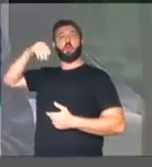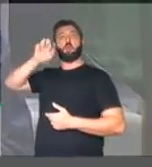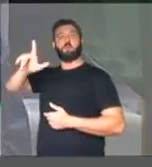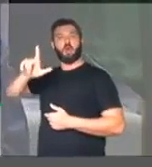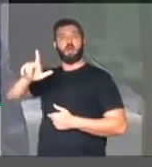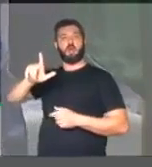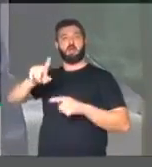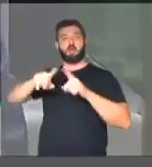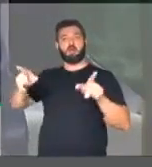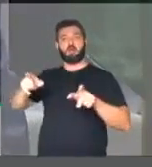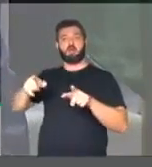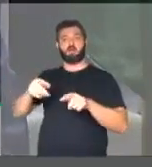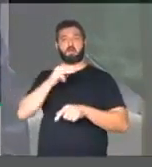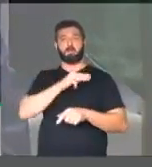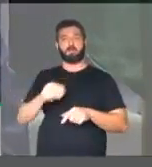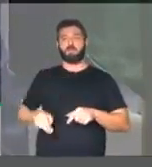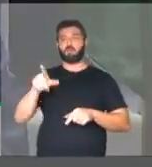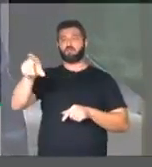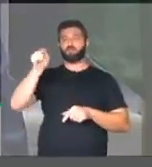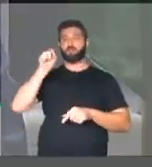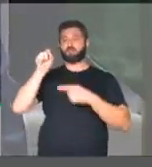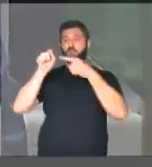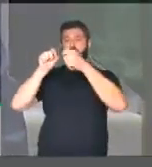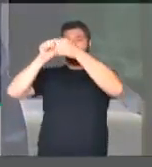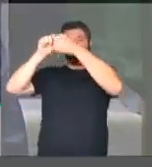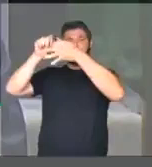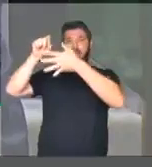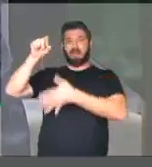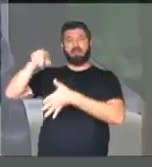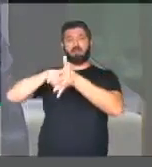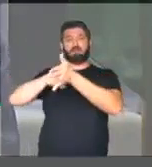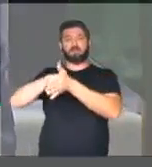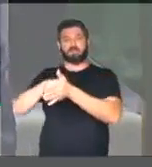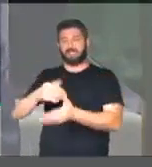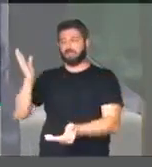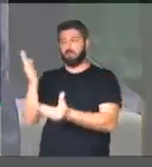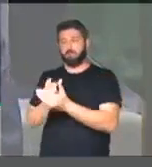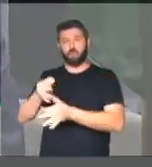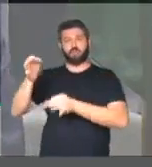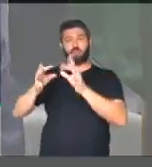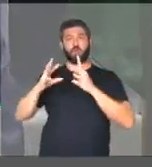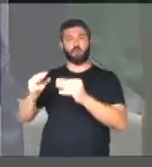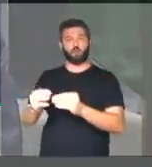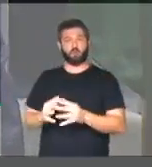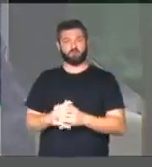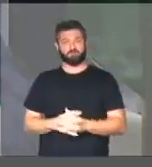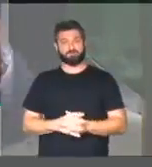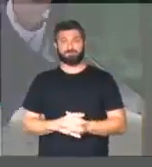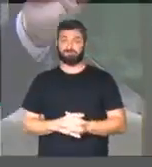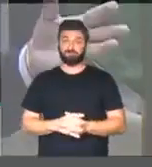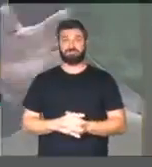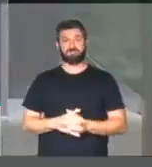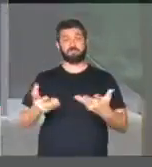E a cada novo ministro indicado, surge uma lista de inquéritos, de investigações que eles respondem. E